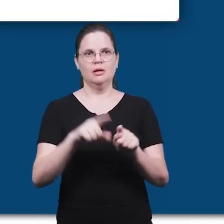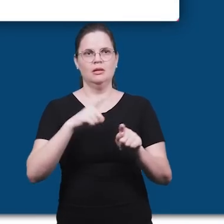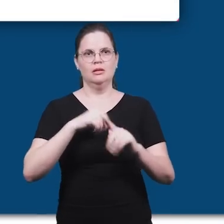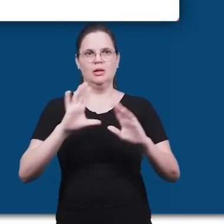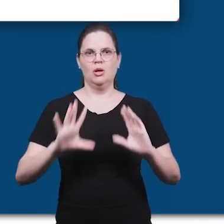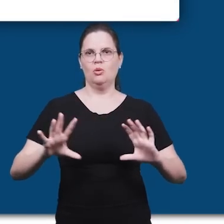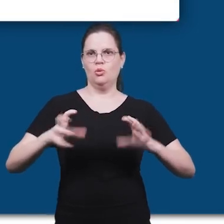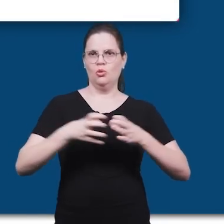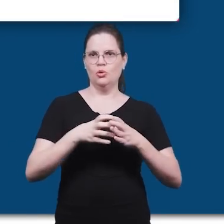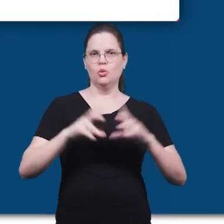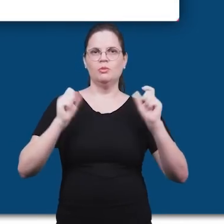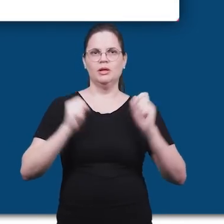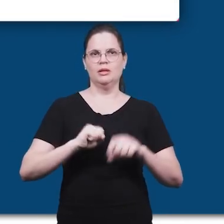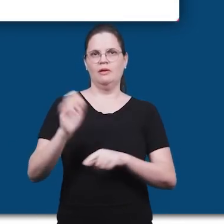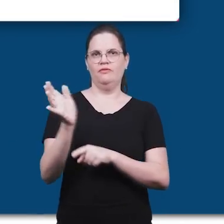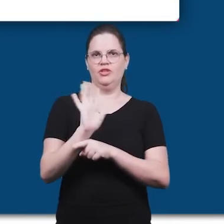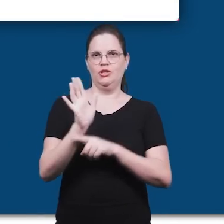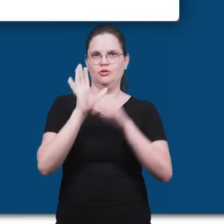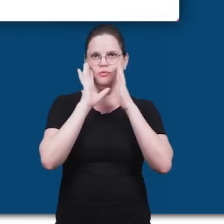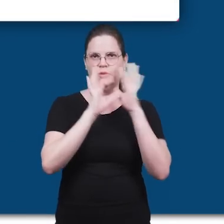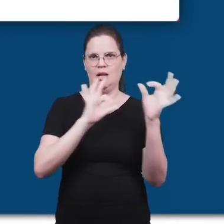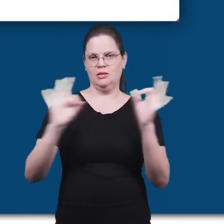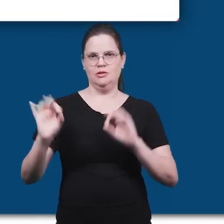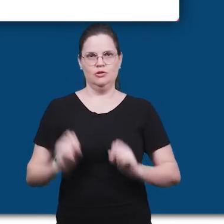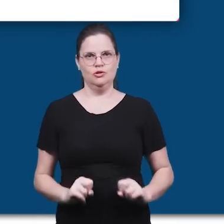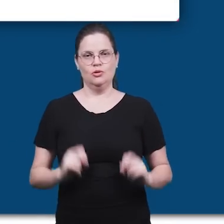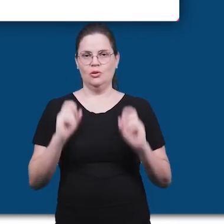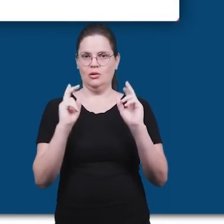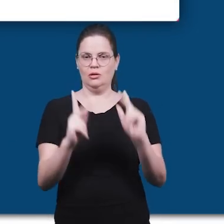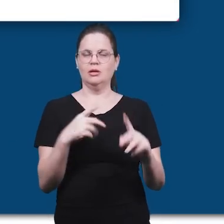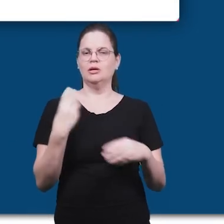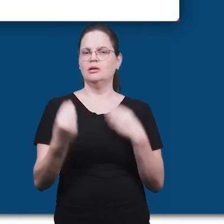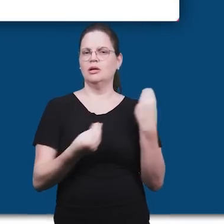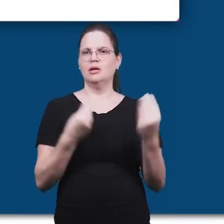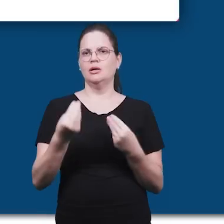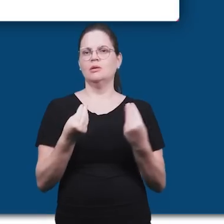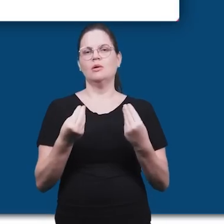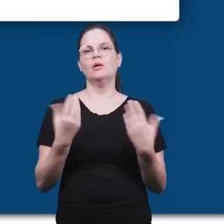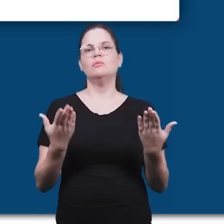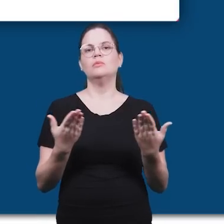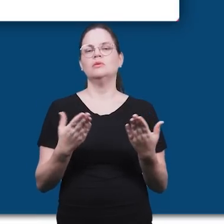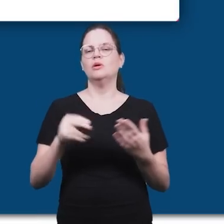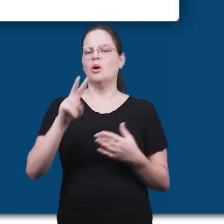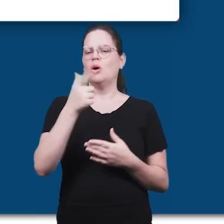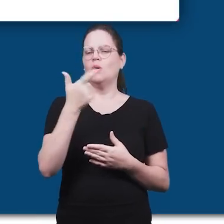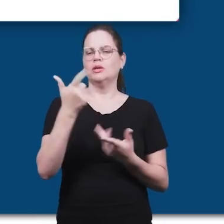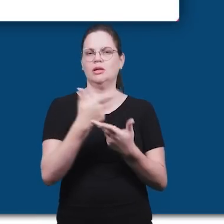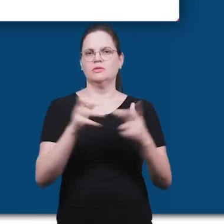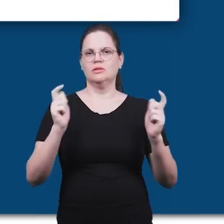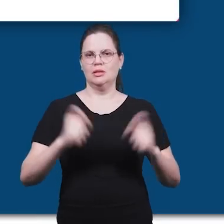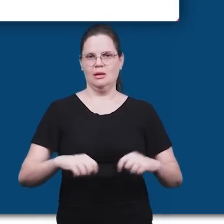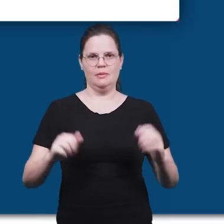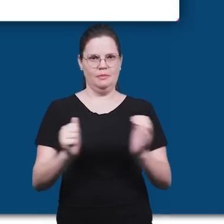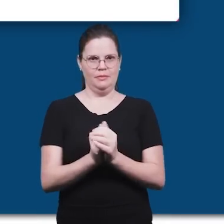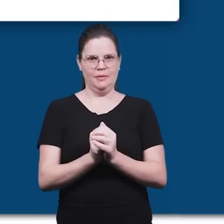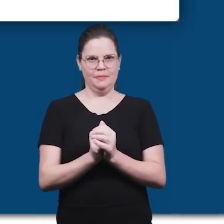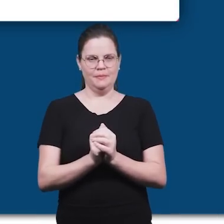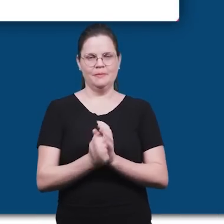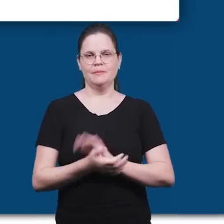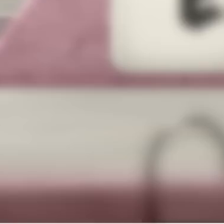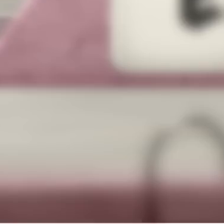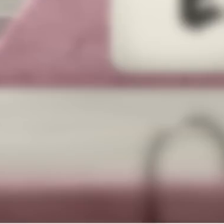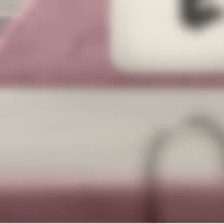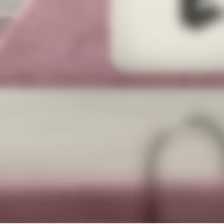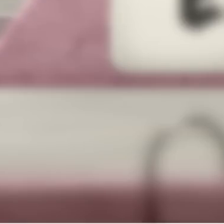um grupo para verem os vídeos, tá certo? E de como a gente pode fazer outras coisas.